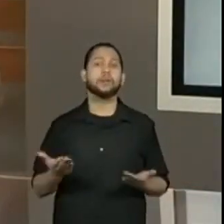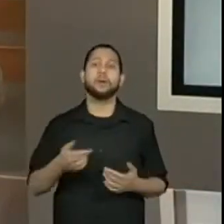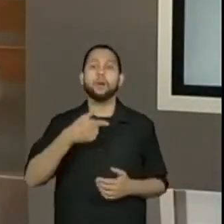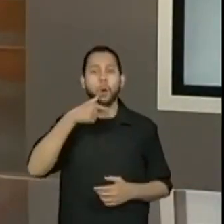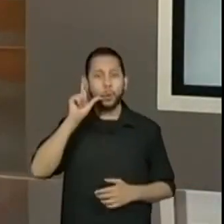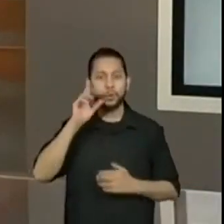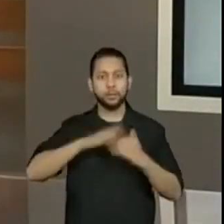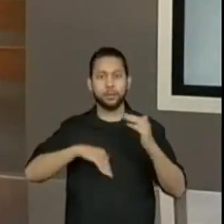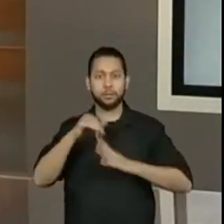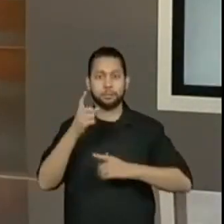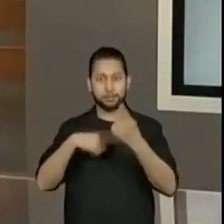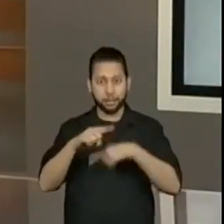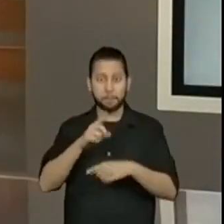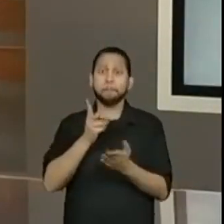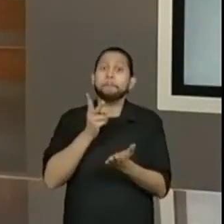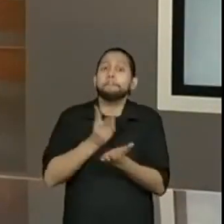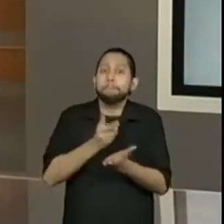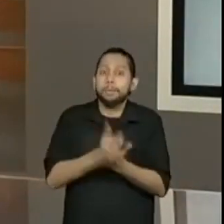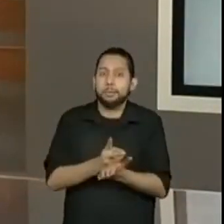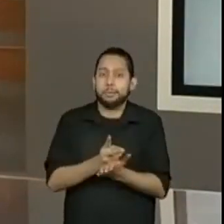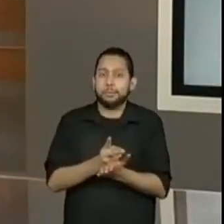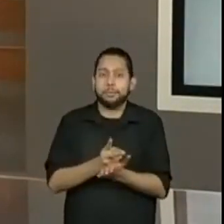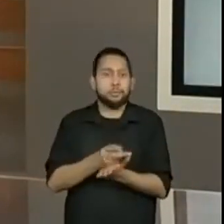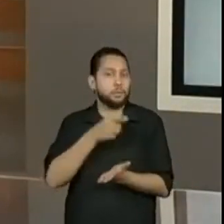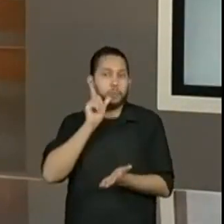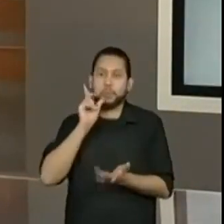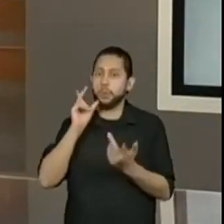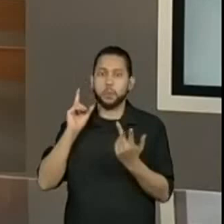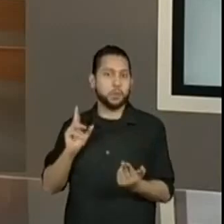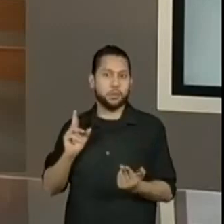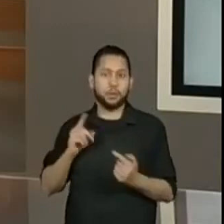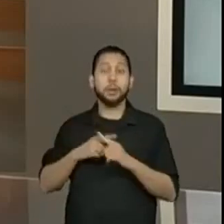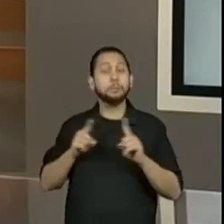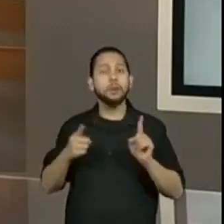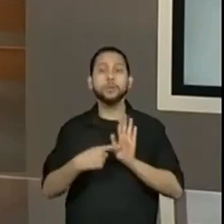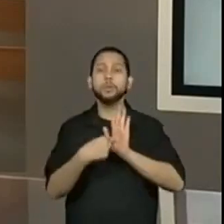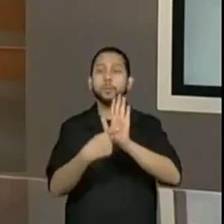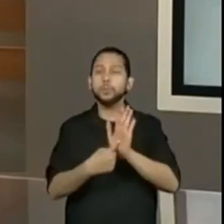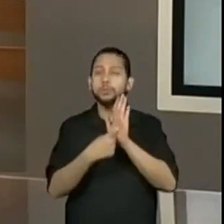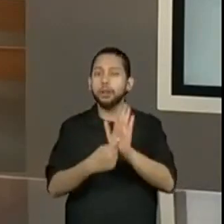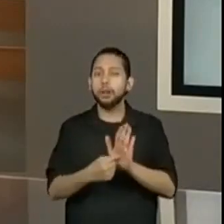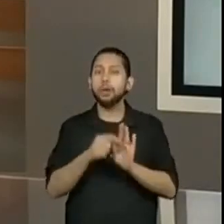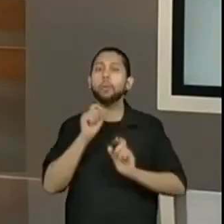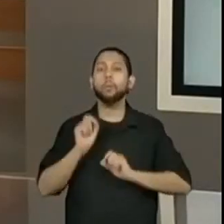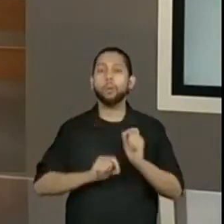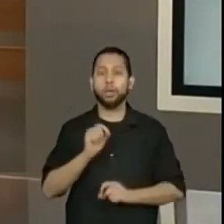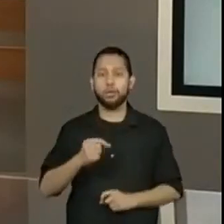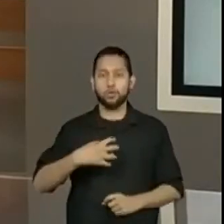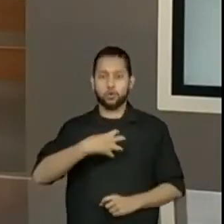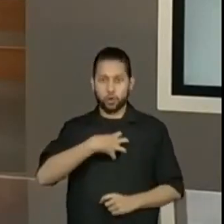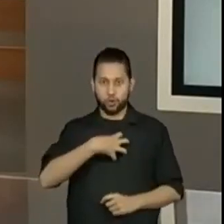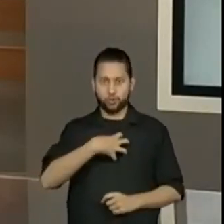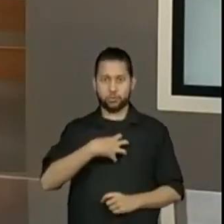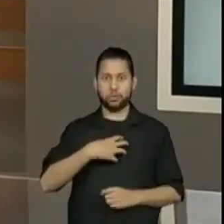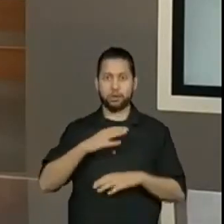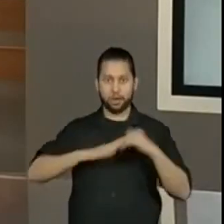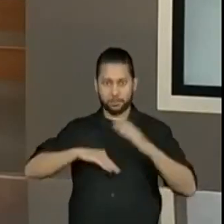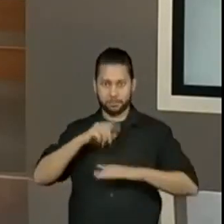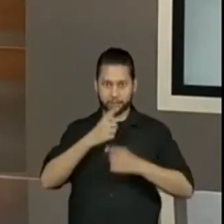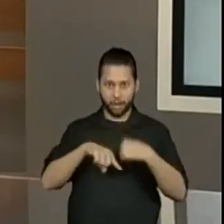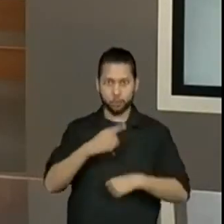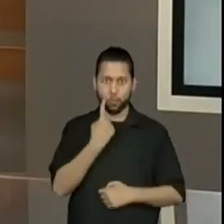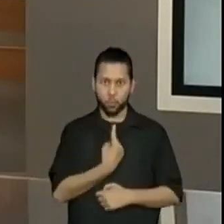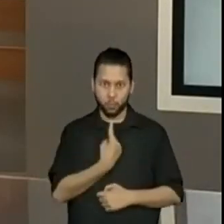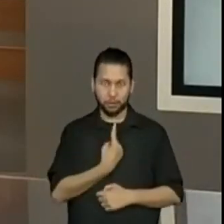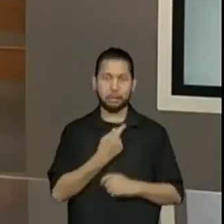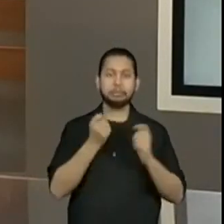habilidade de ontem? Pois é, é a mesma habilidade de ontem. Olha só como a gente pode trabalhar de maneiras diversas uma mesma habilidade. Isso